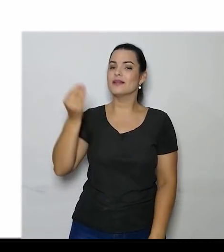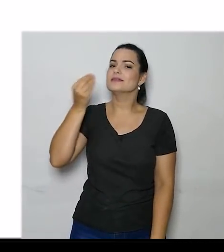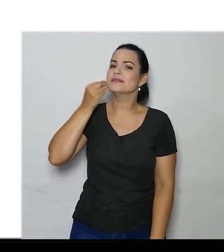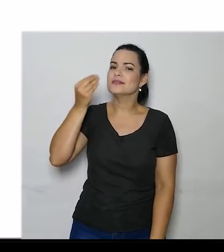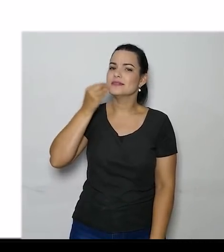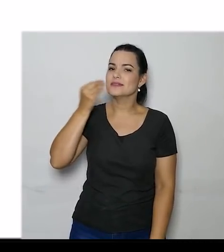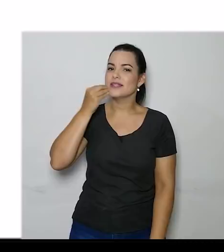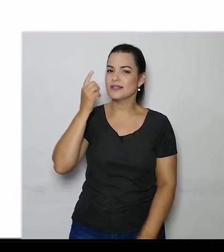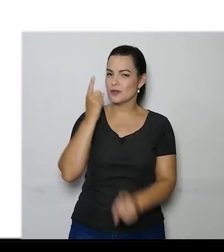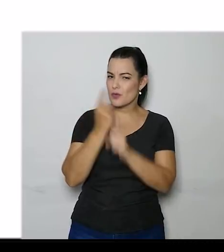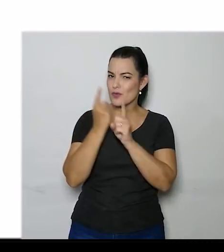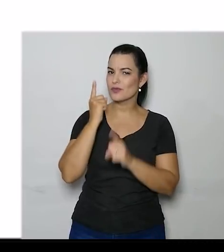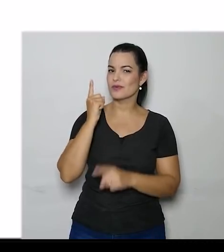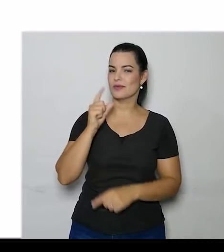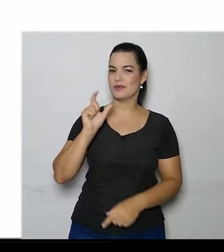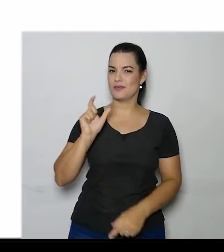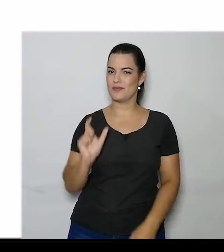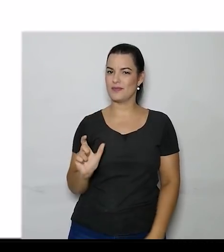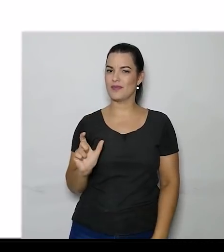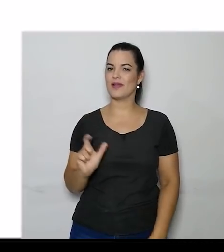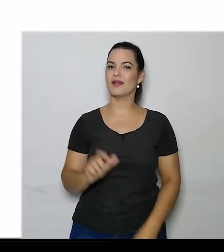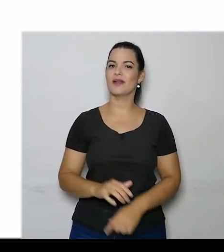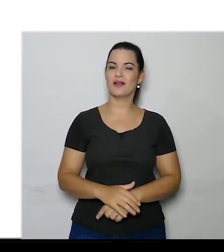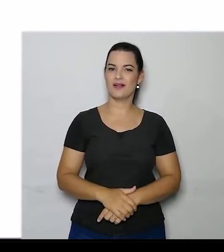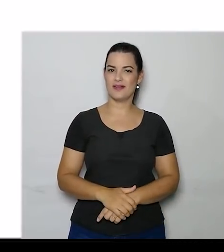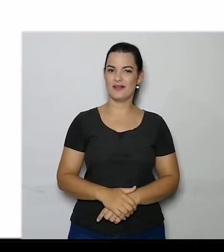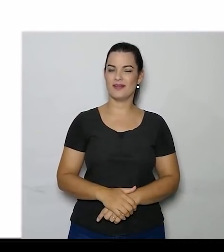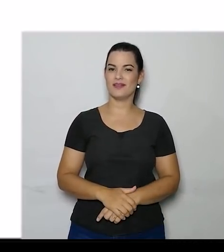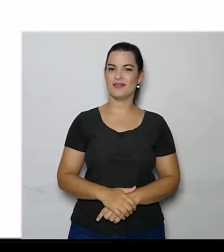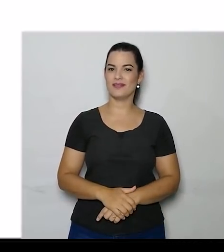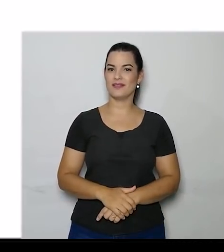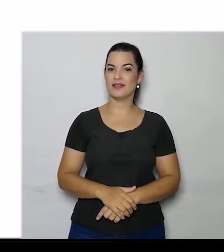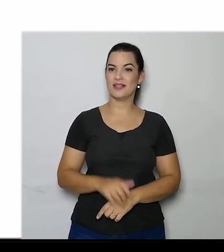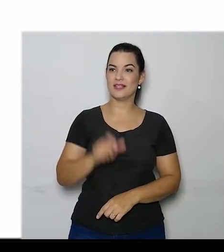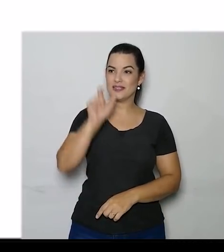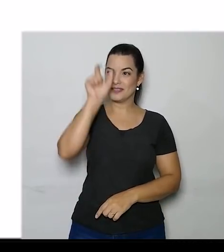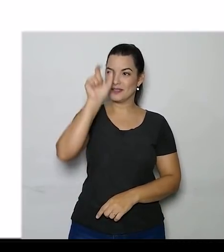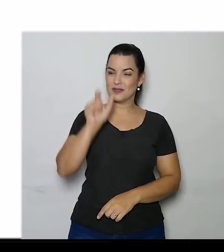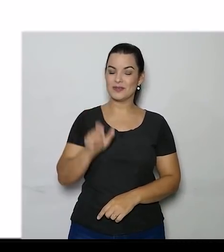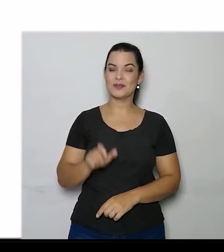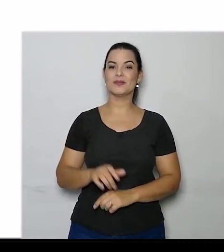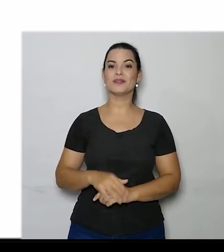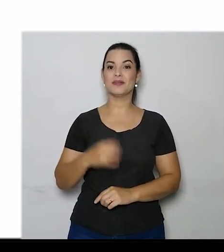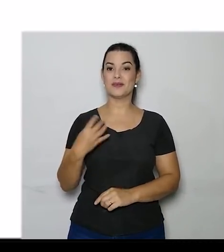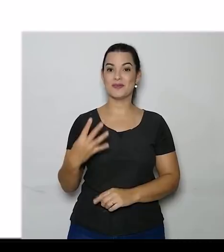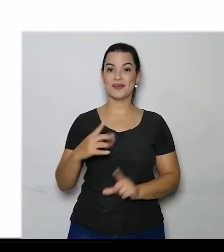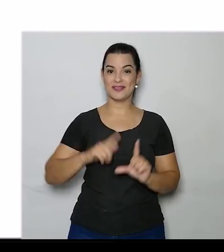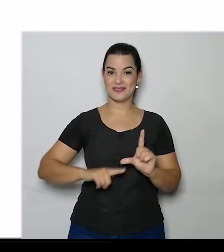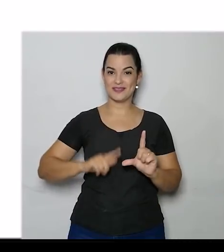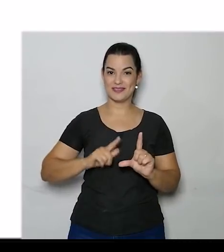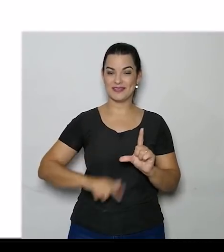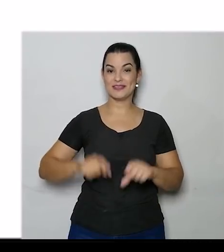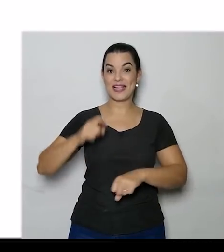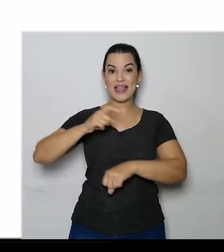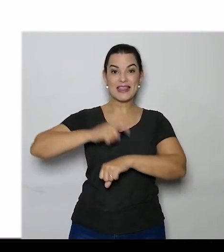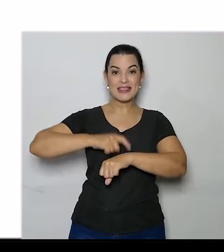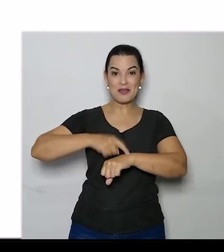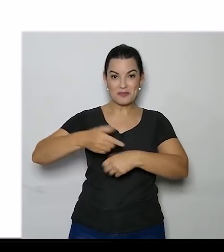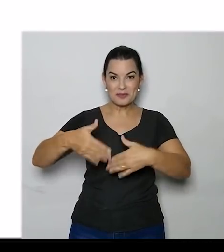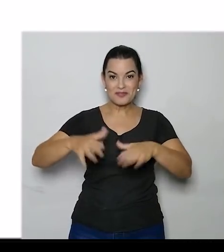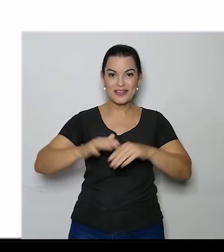palavra medo na coluna de 4 letras. Tempo para vocês.